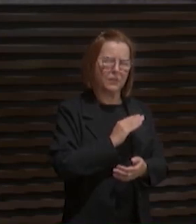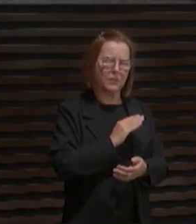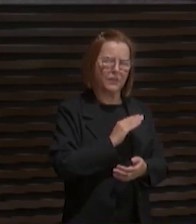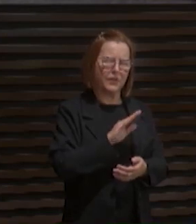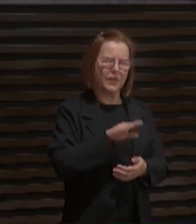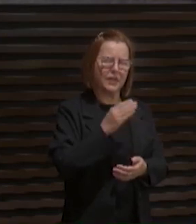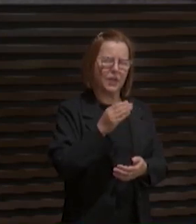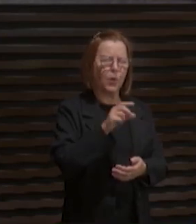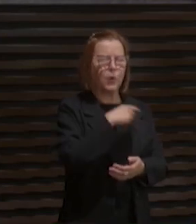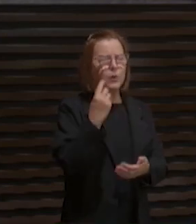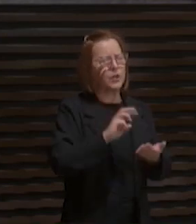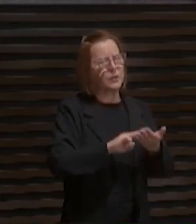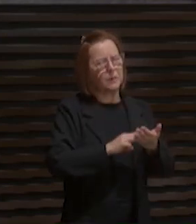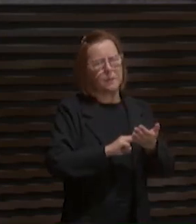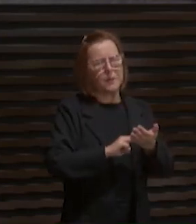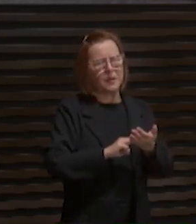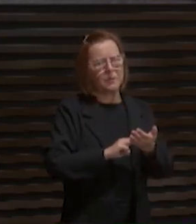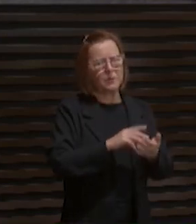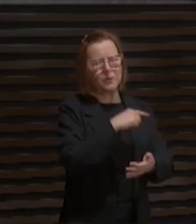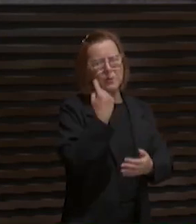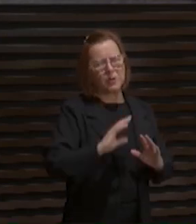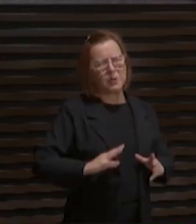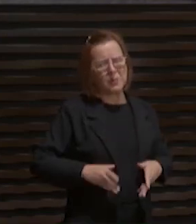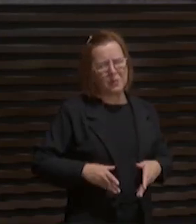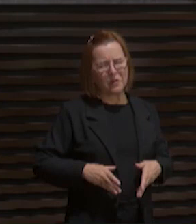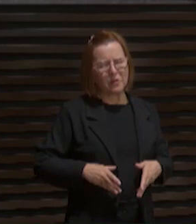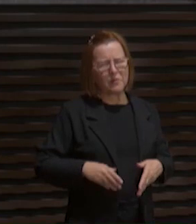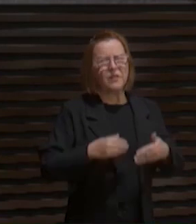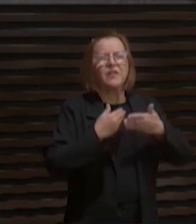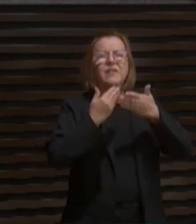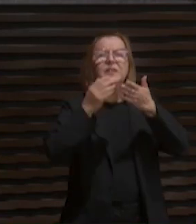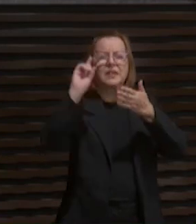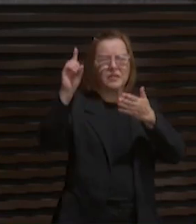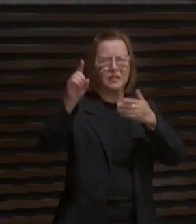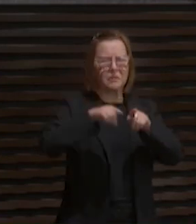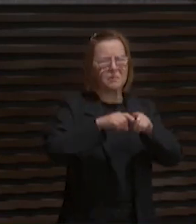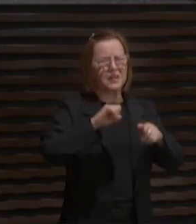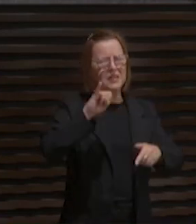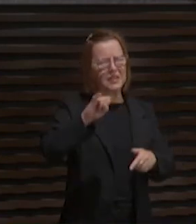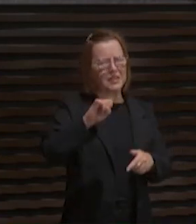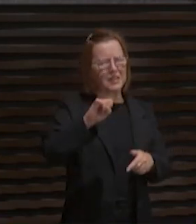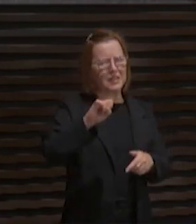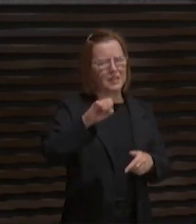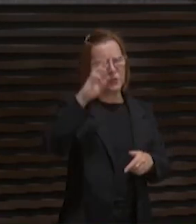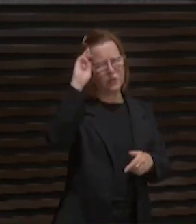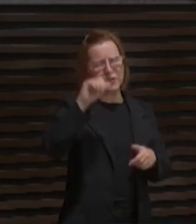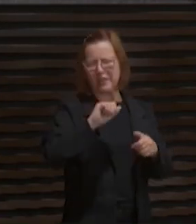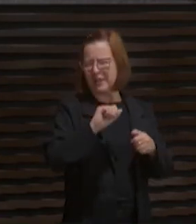pelos nossos corpos, a nossa vida seja oferecida a Ti. Mas se o Senhor não fizer, meu Pai,